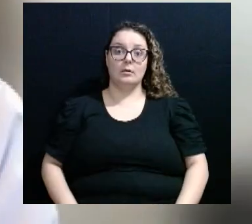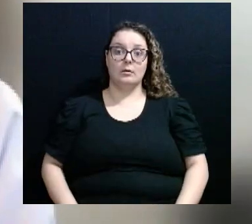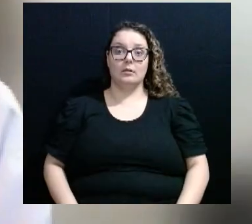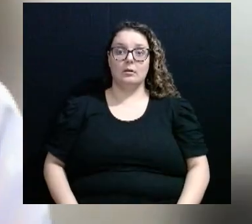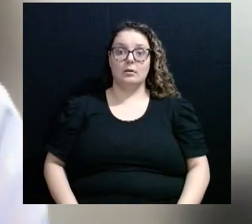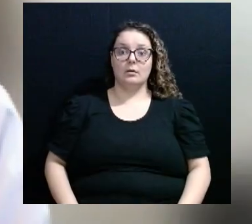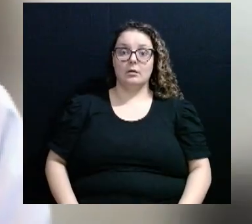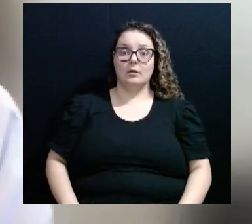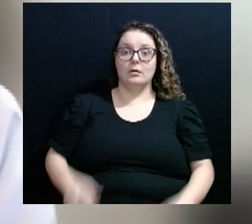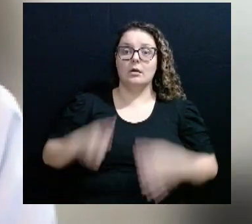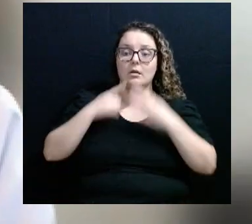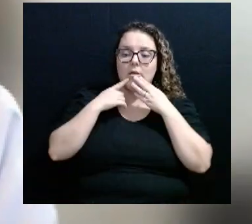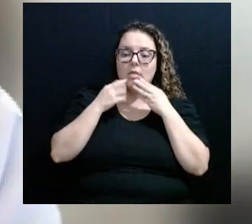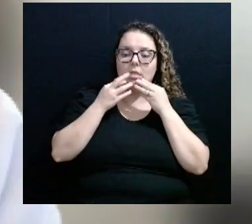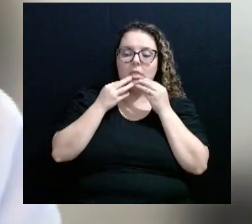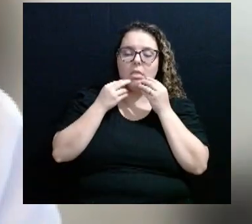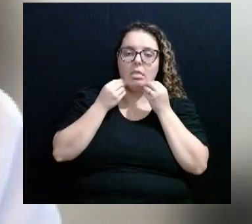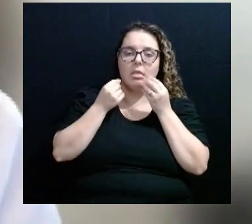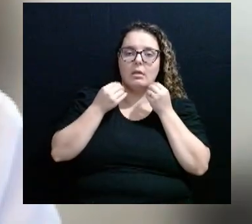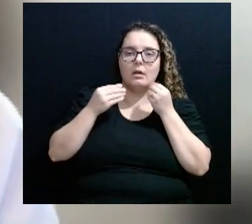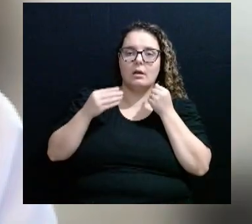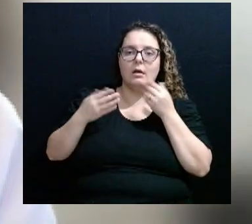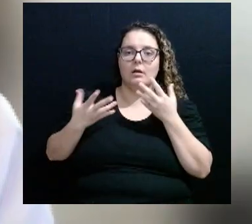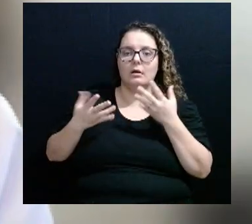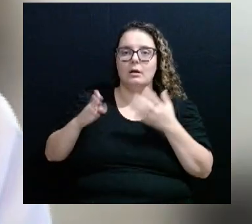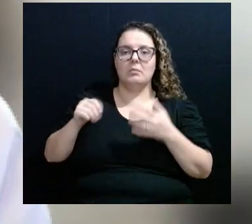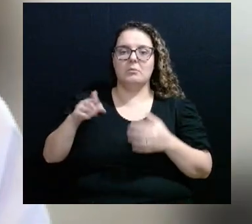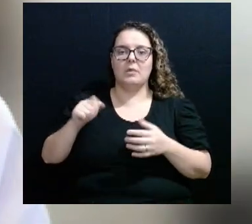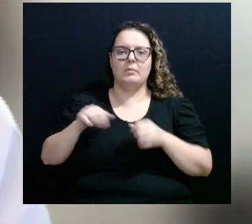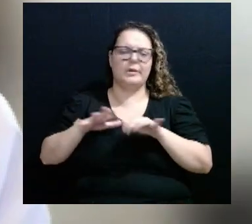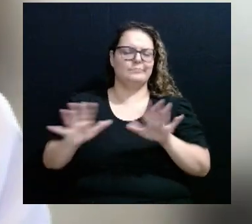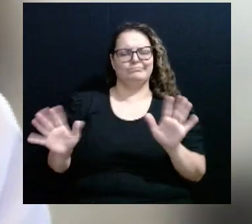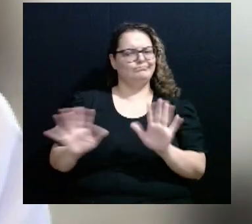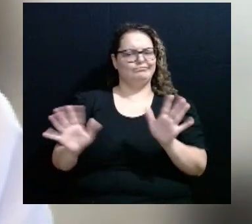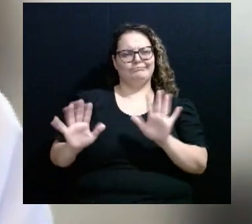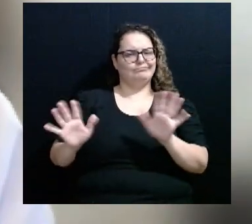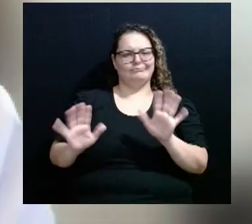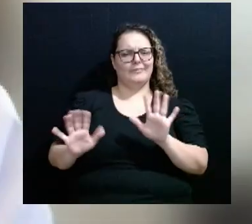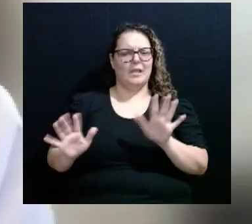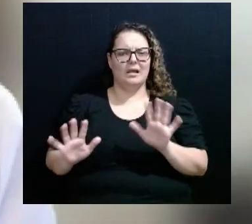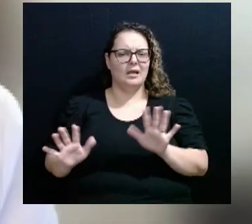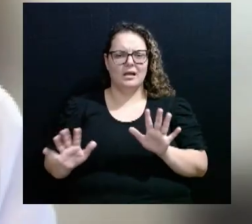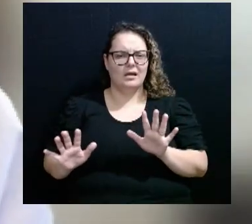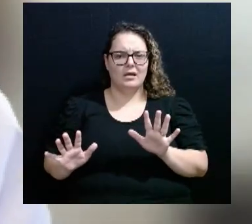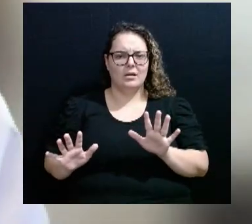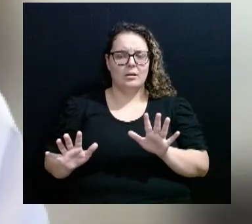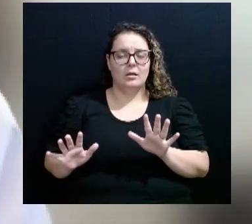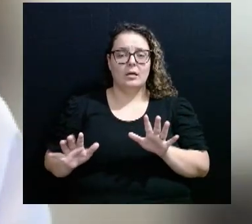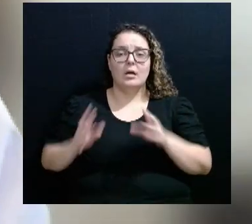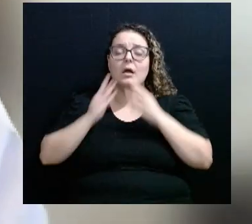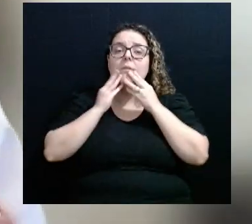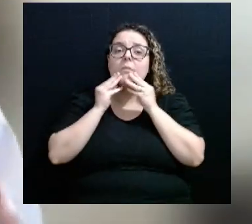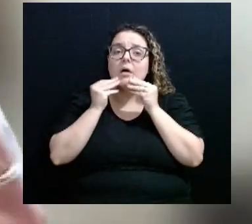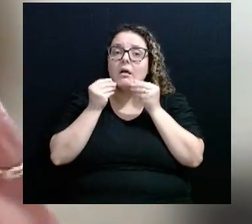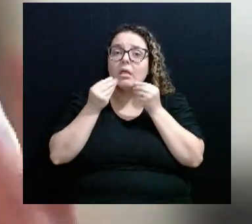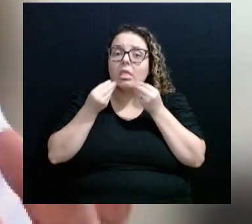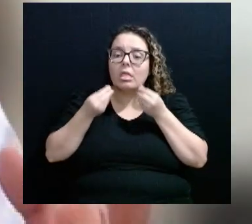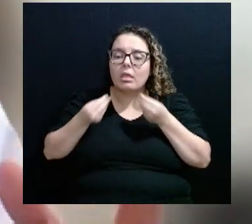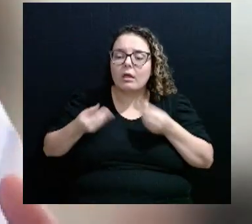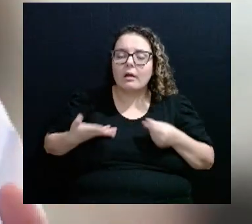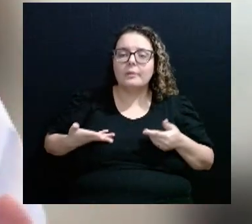perto, porque a salivação, né? As pessoas falam a baba contamina, não existe isso. Aquilo é